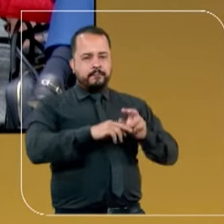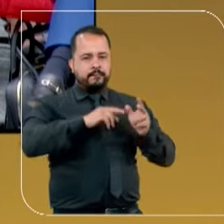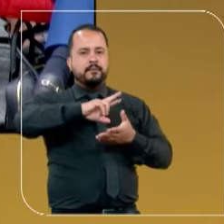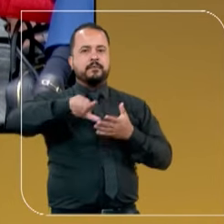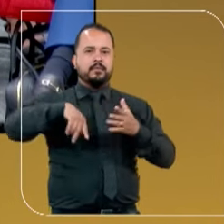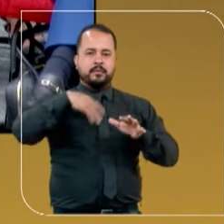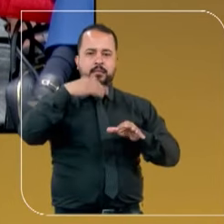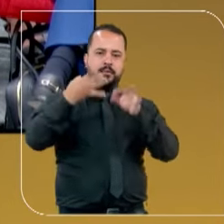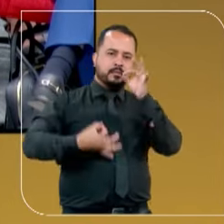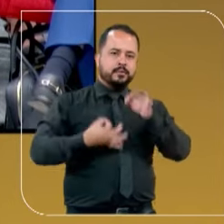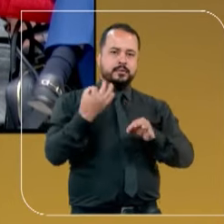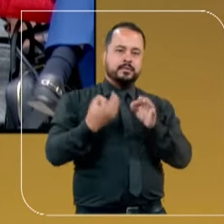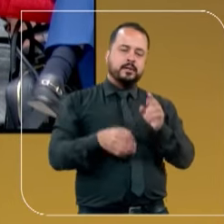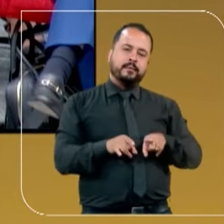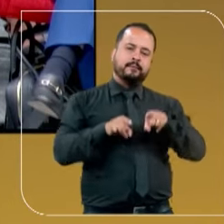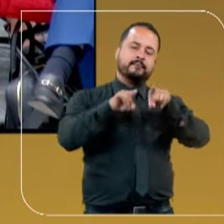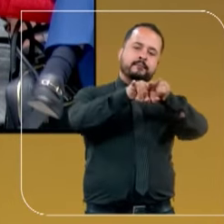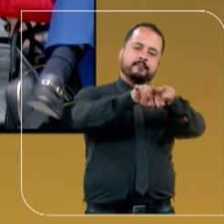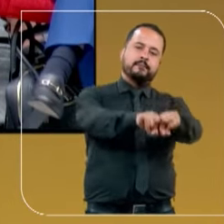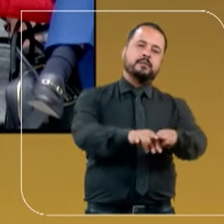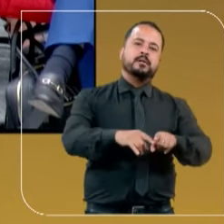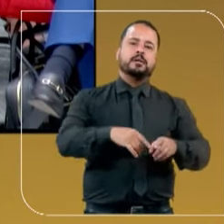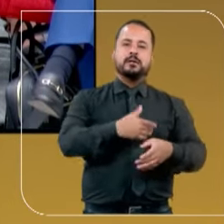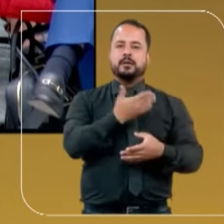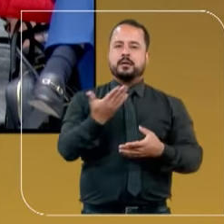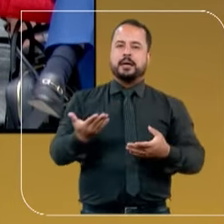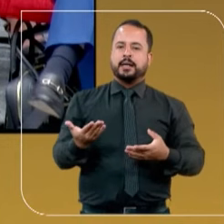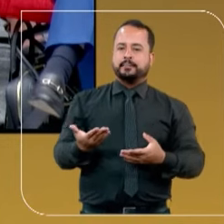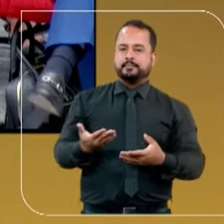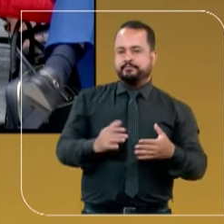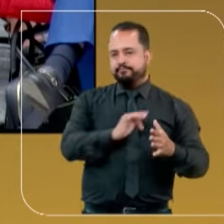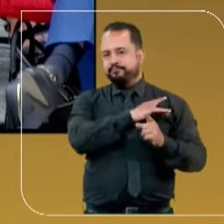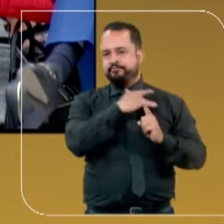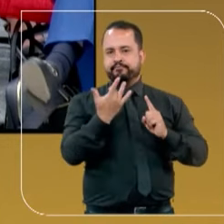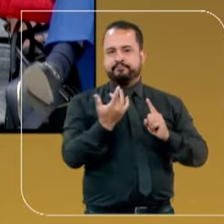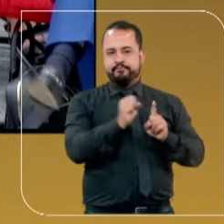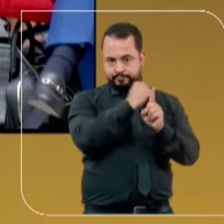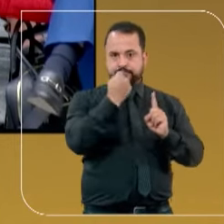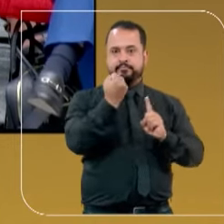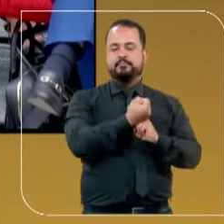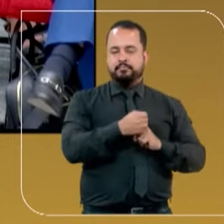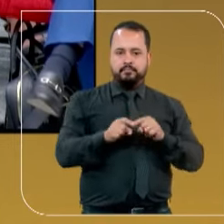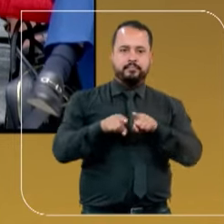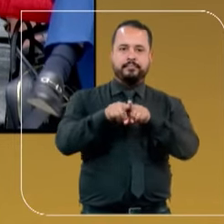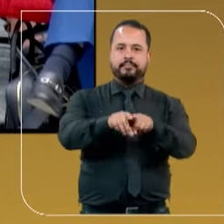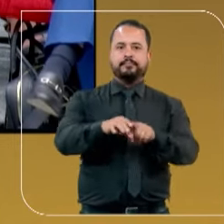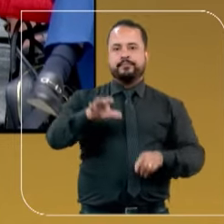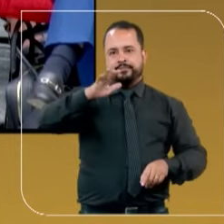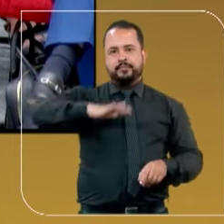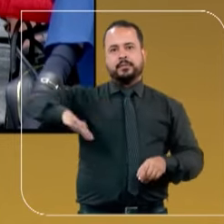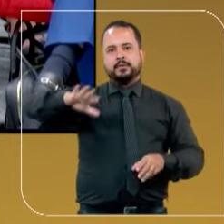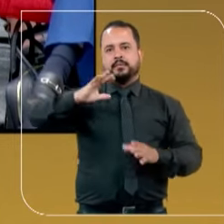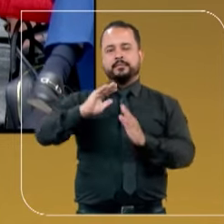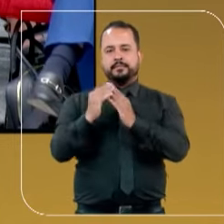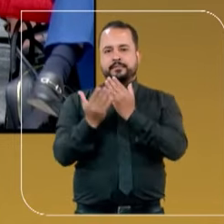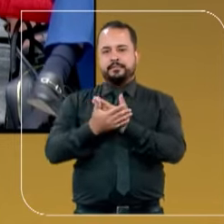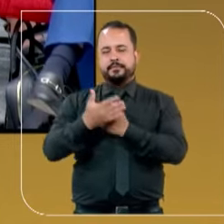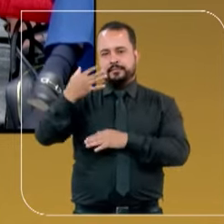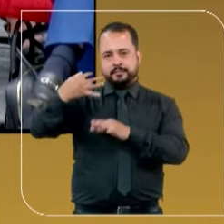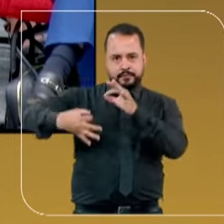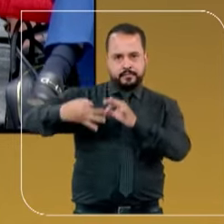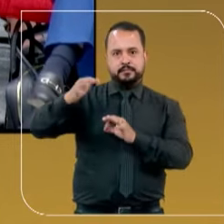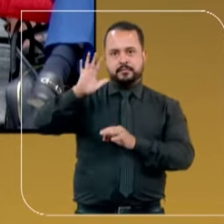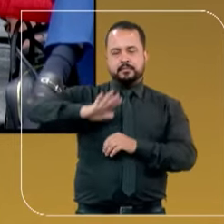esteja em sintonia com a demanda social. A nossa Escola Judicial Nacional, prevista de